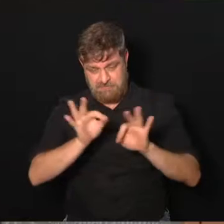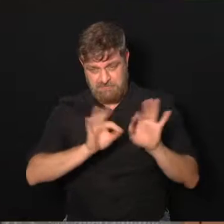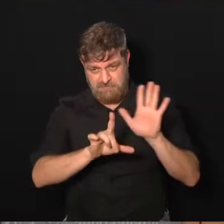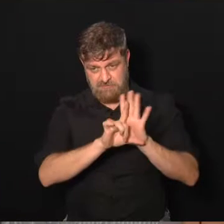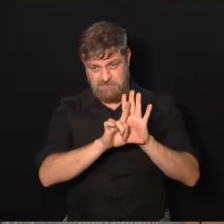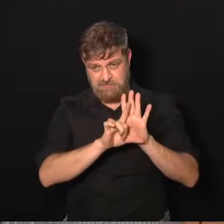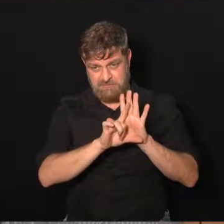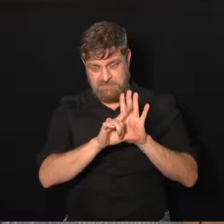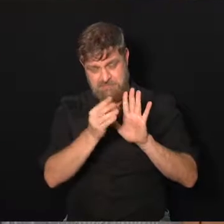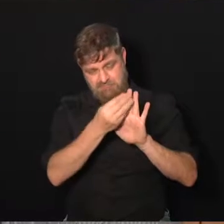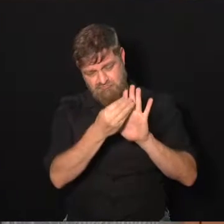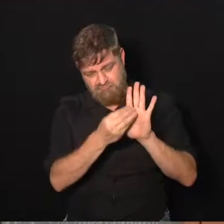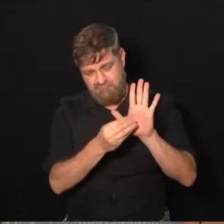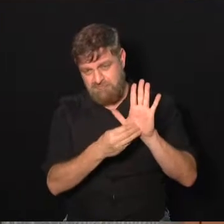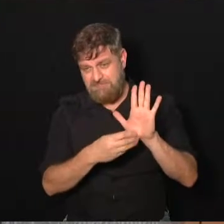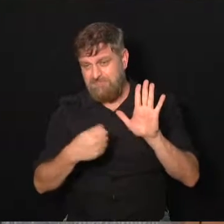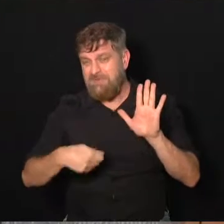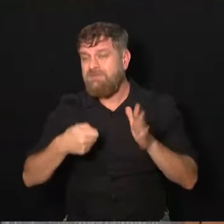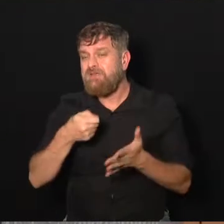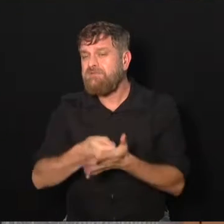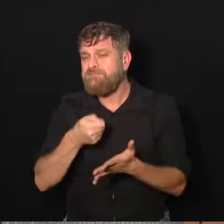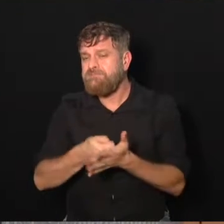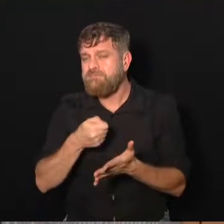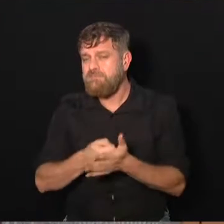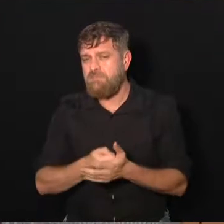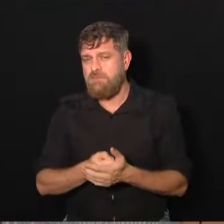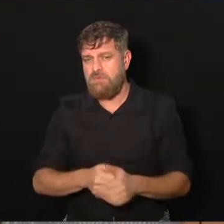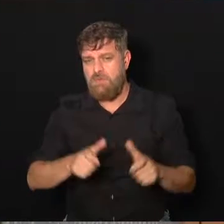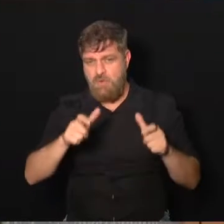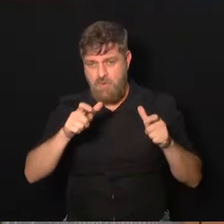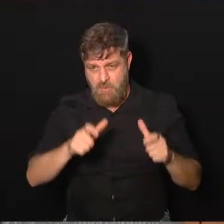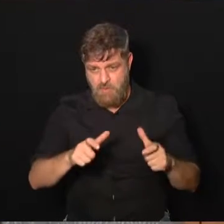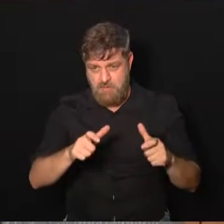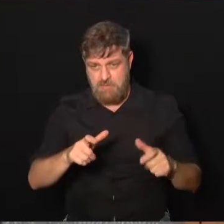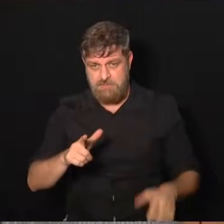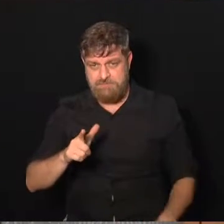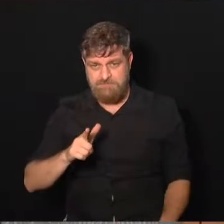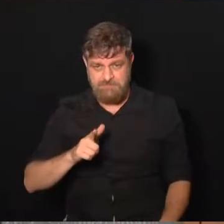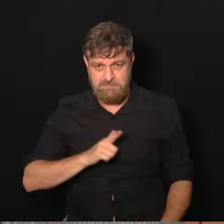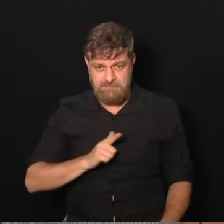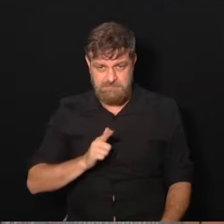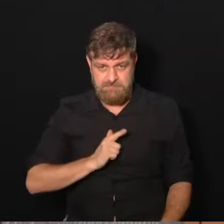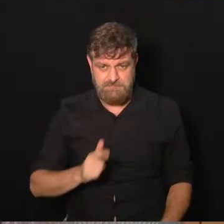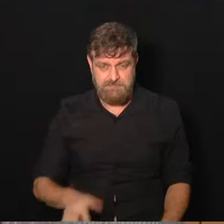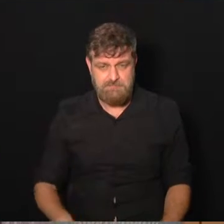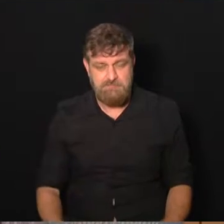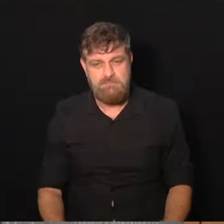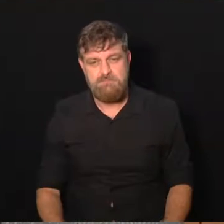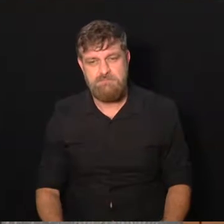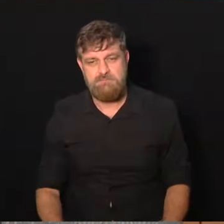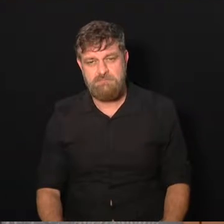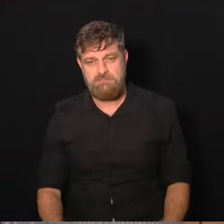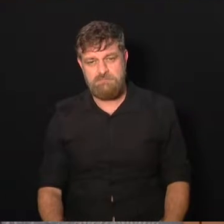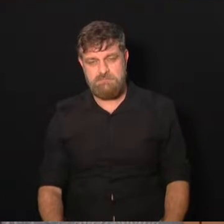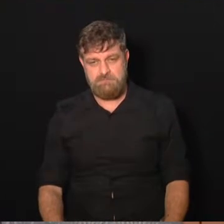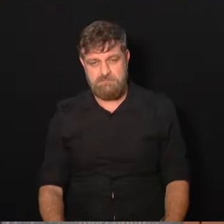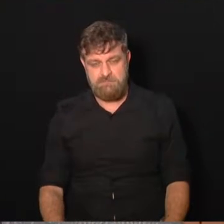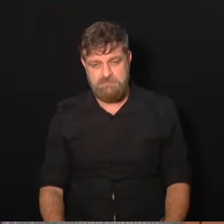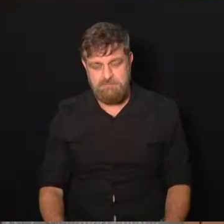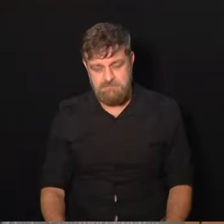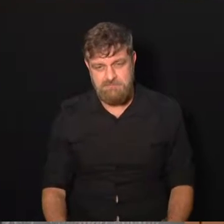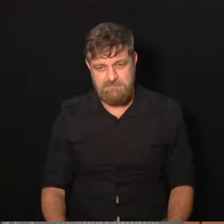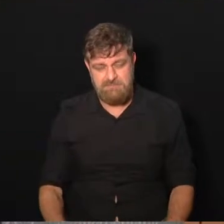eu acho que deveria exigir que as clínicas tivessem determinados, vamos dizer, dispositivos,